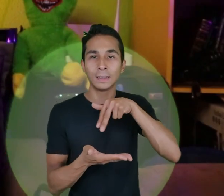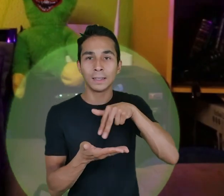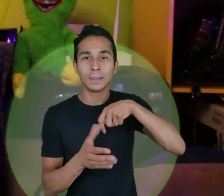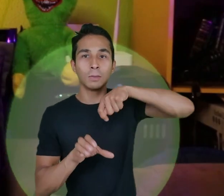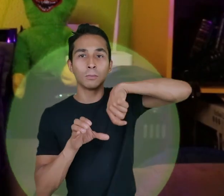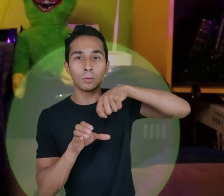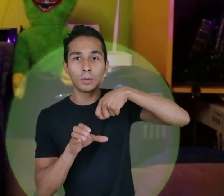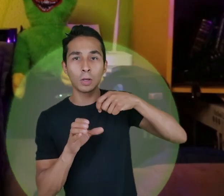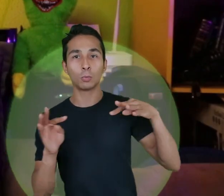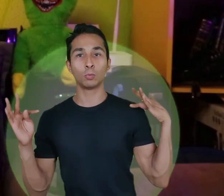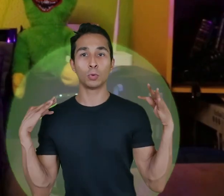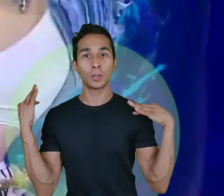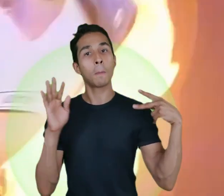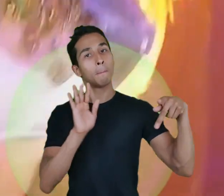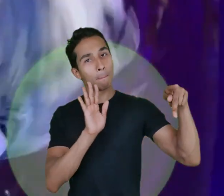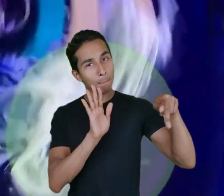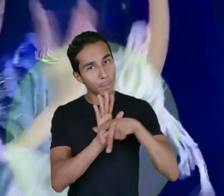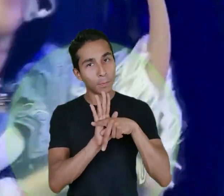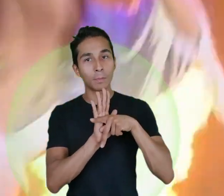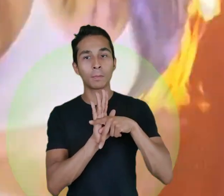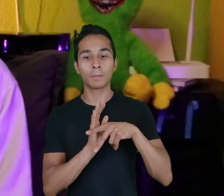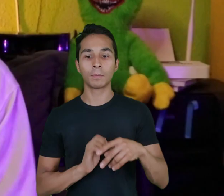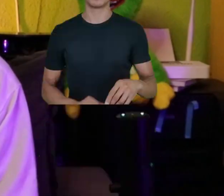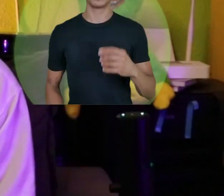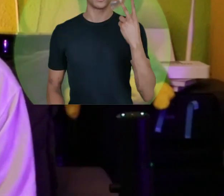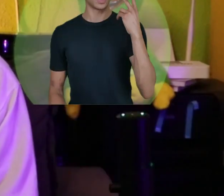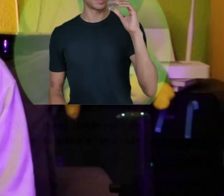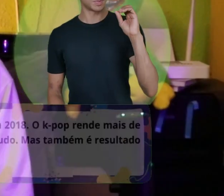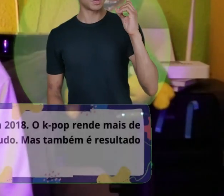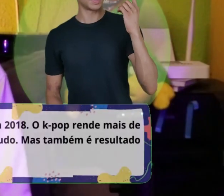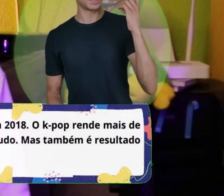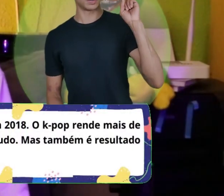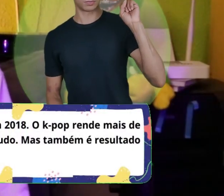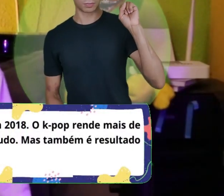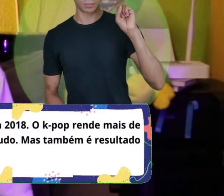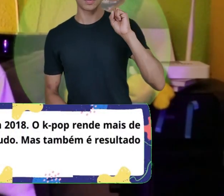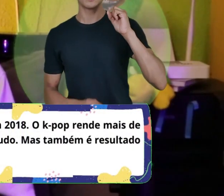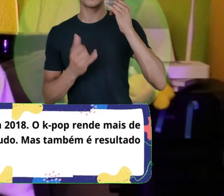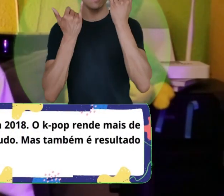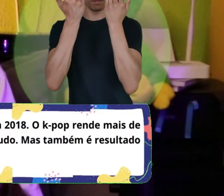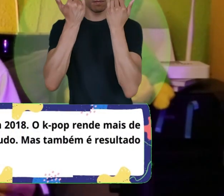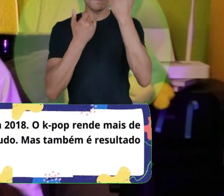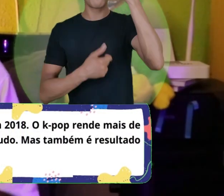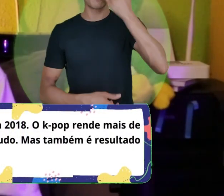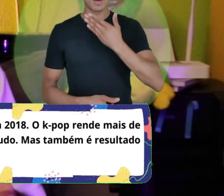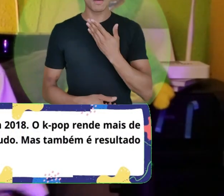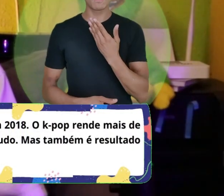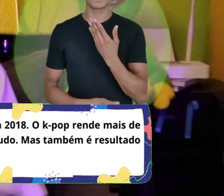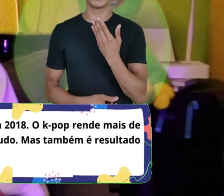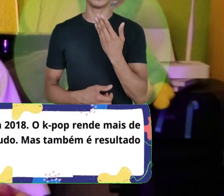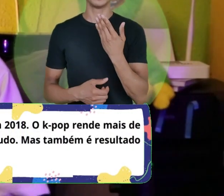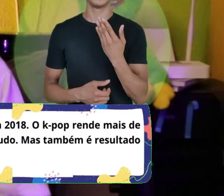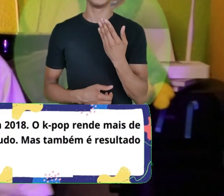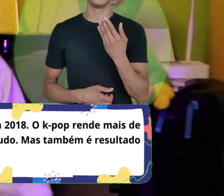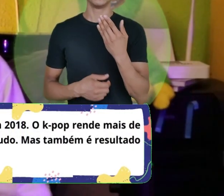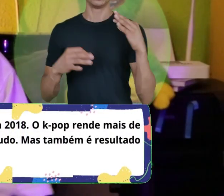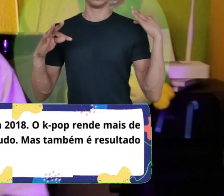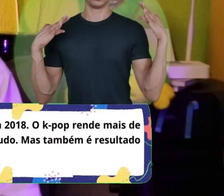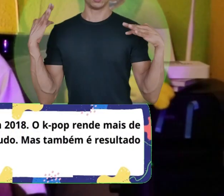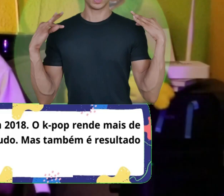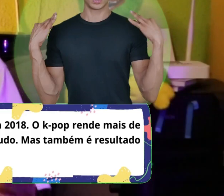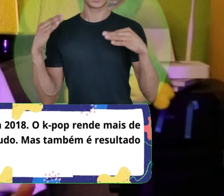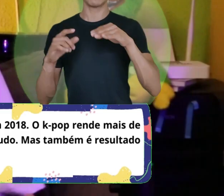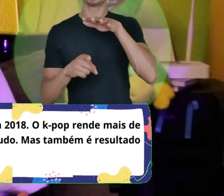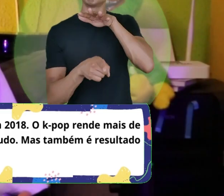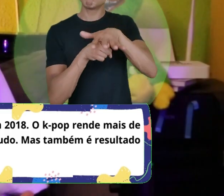de gastronomia, de turismo. Em dados de 2018, a gente tem, por exemplo, que 1 a cada 13 turistas que iam na Coreia do Sul,